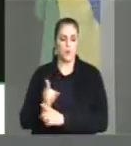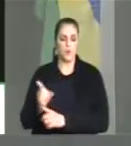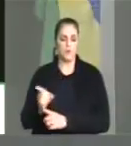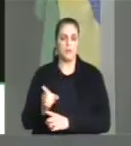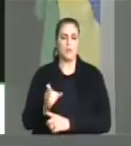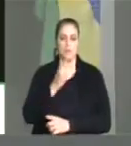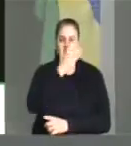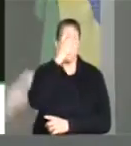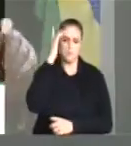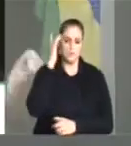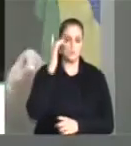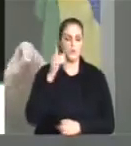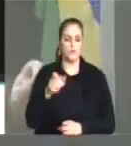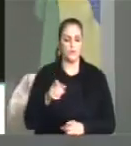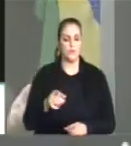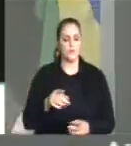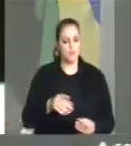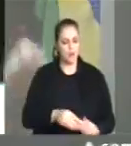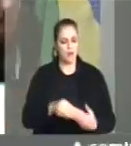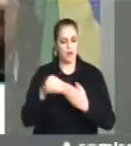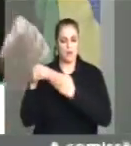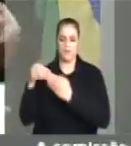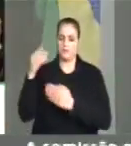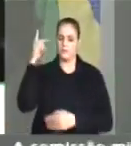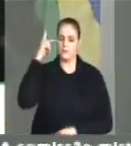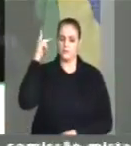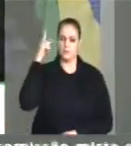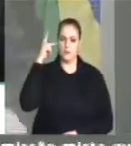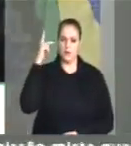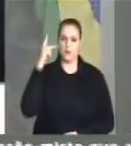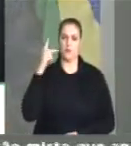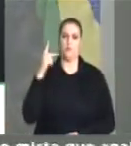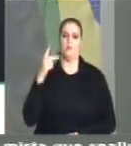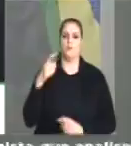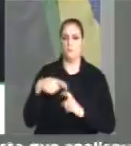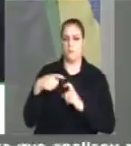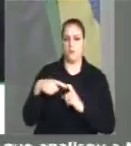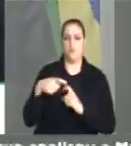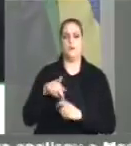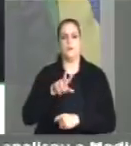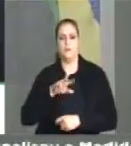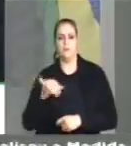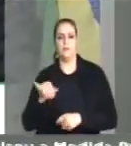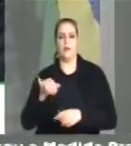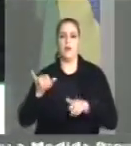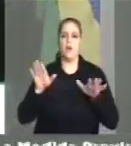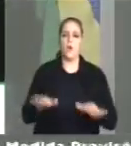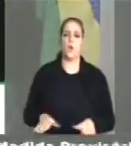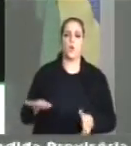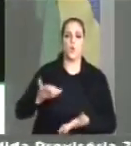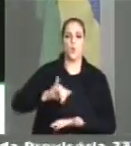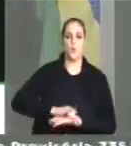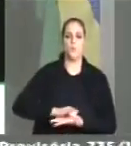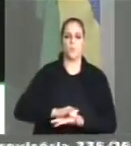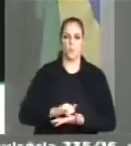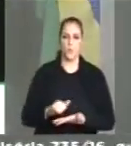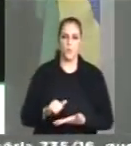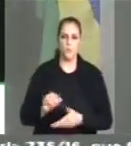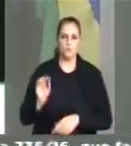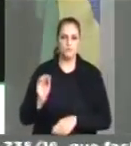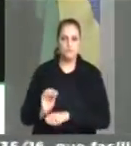Paulo. Dr. Fúvio Pilégio vai estar esperando no aeroporto. Esse seria até um gesto